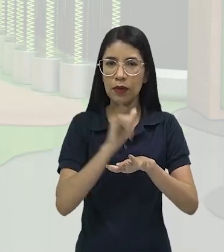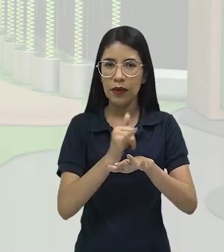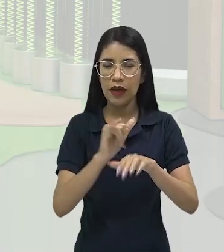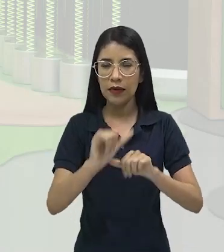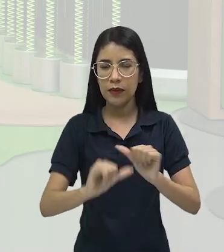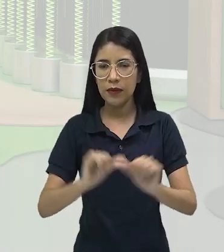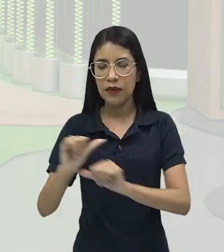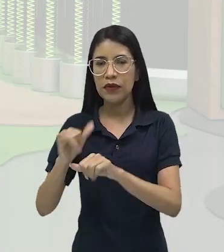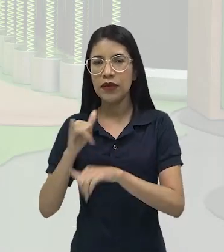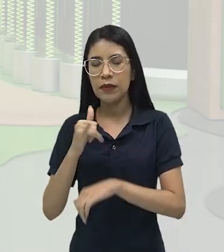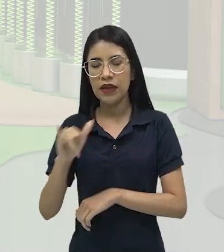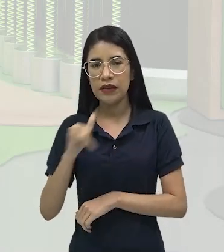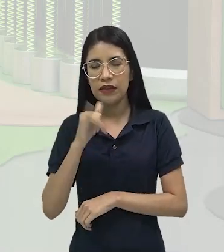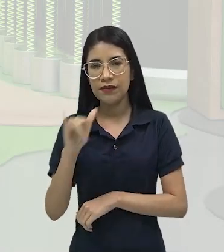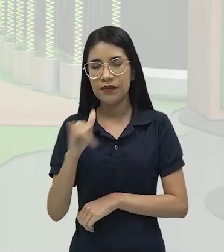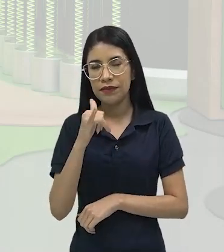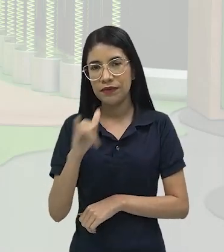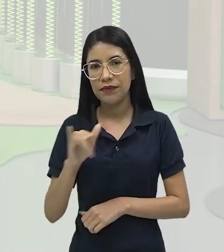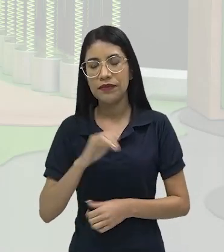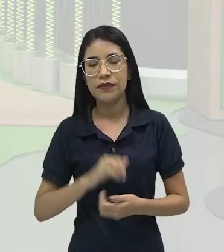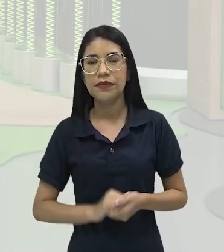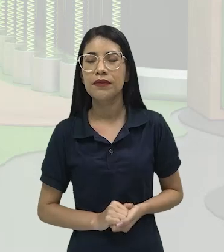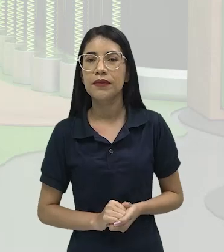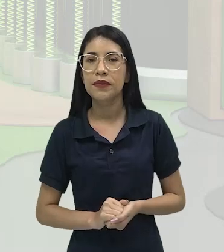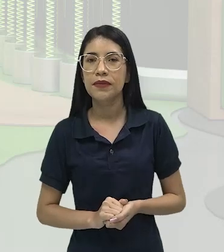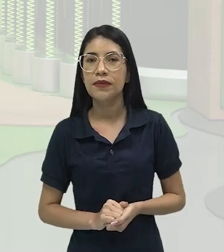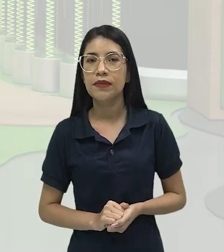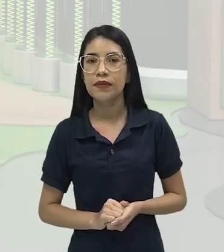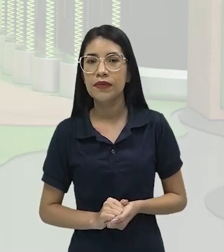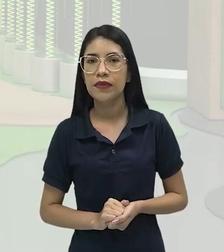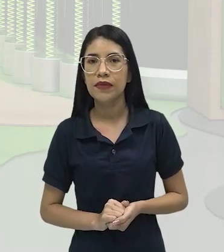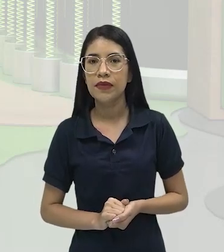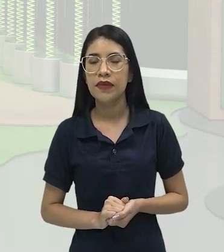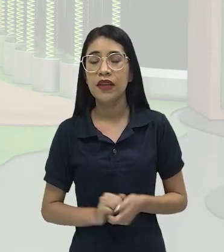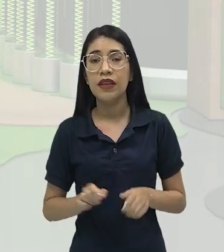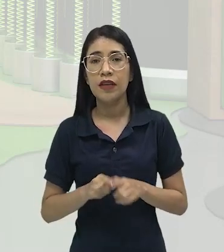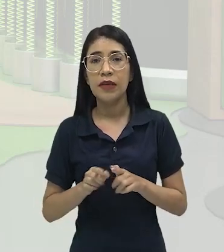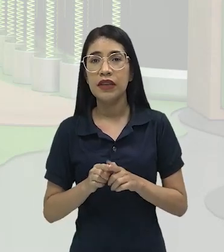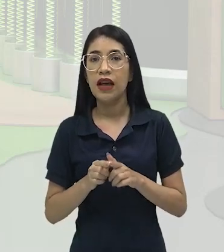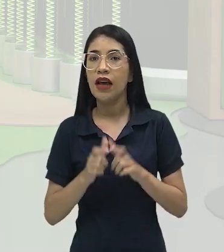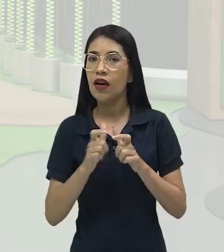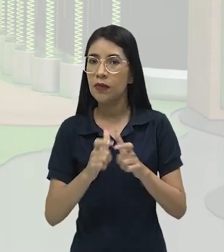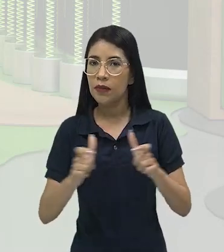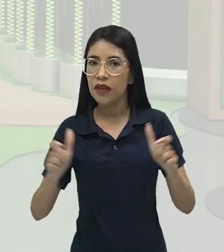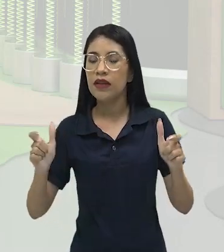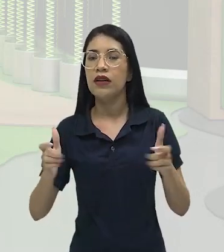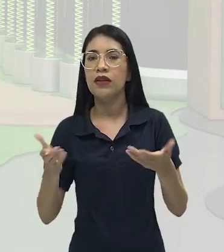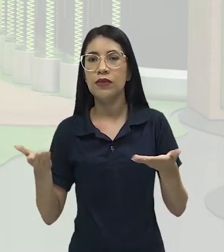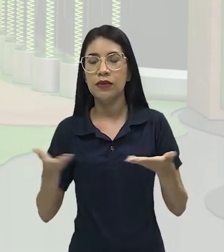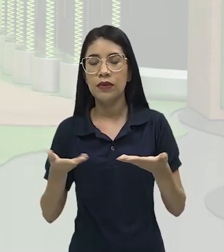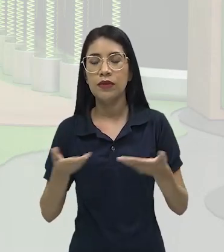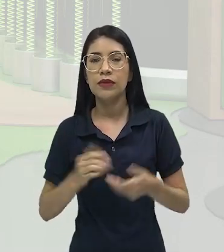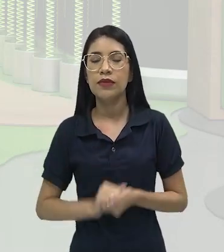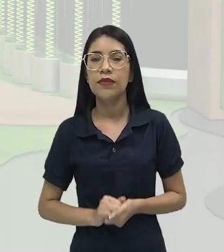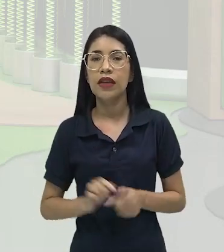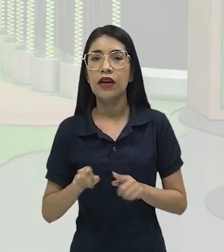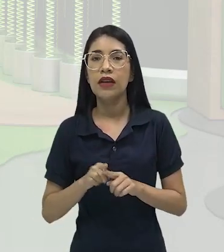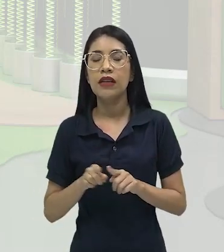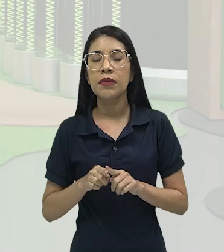e transformar em energia elétrica, um mercado que está crescendo muito. Outro tipo